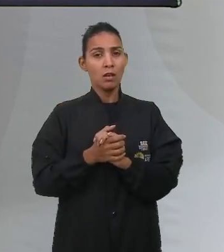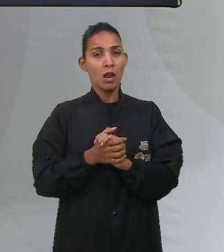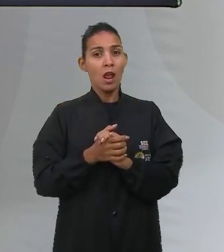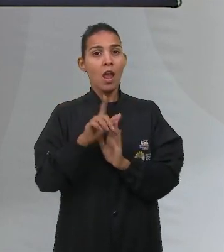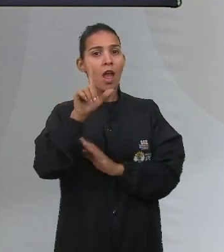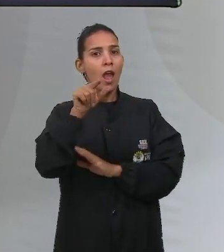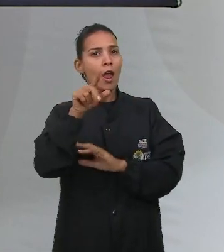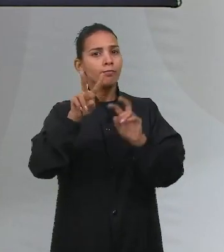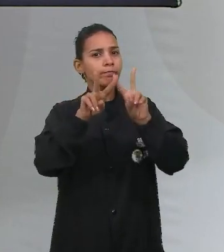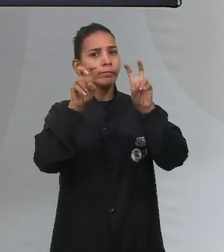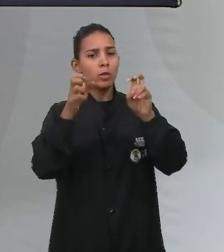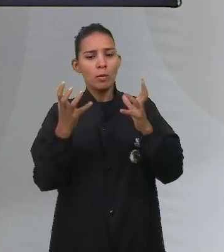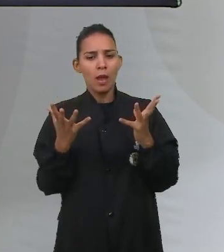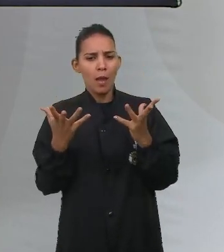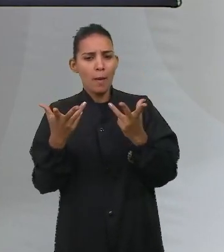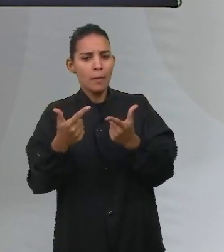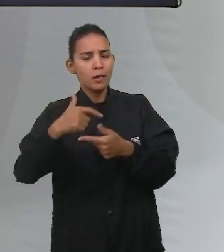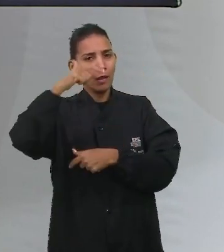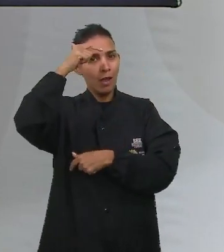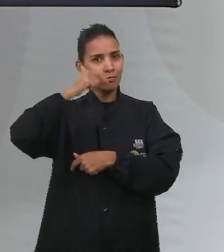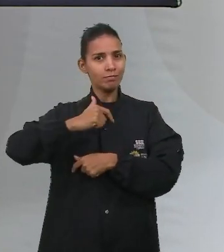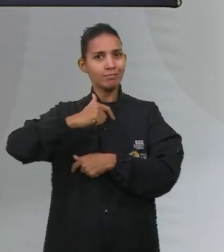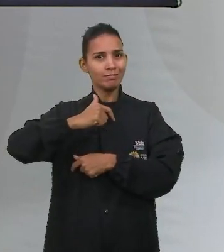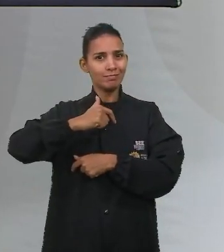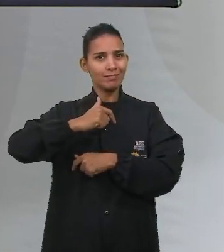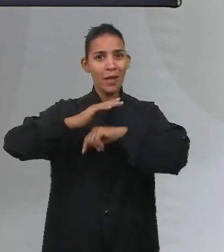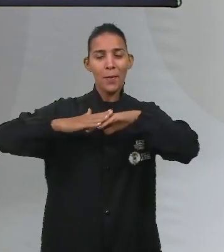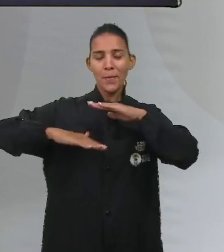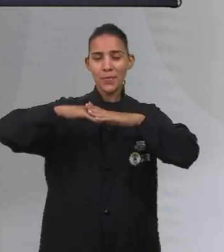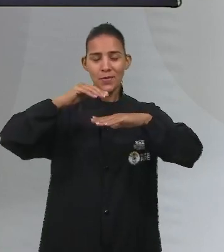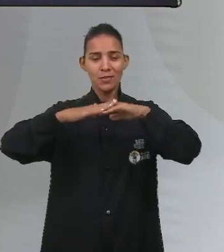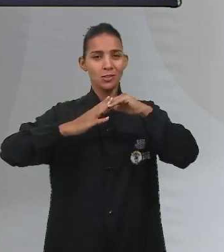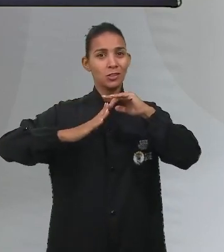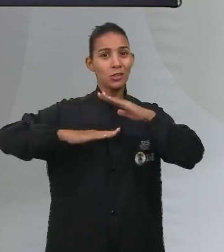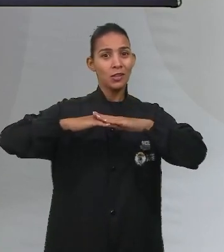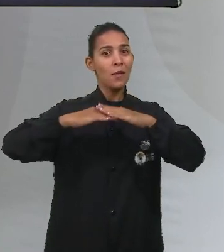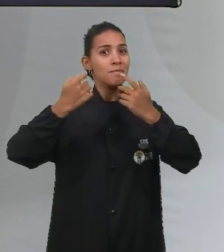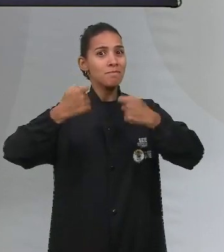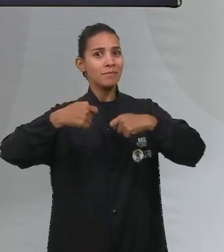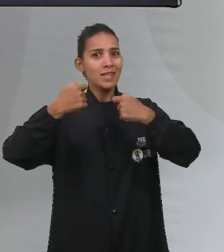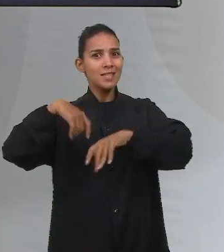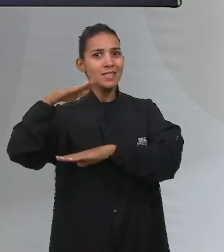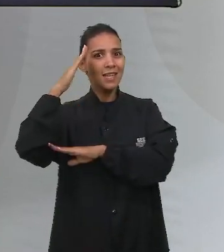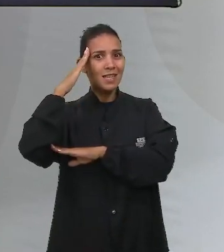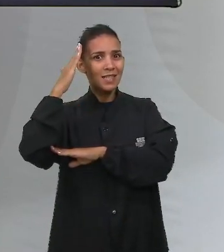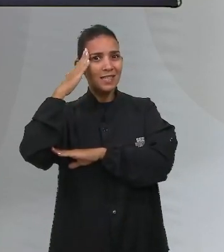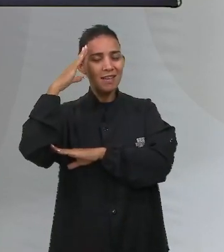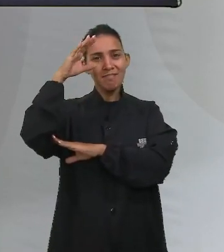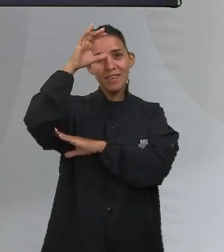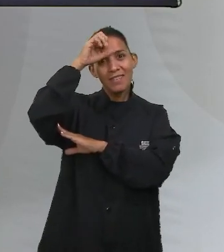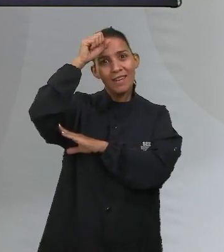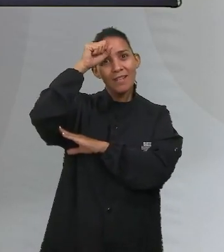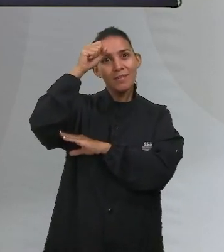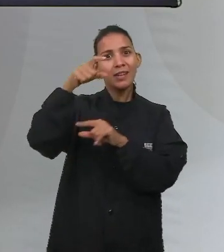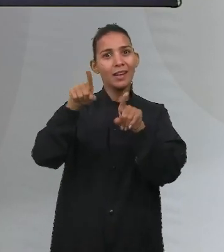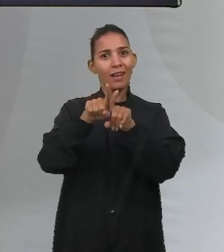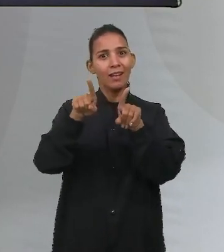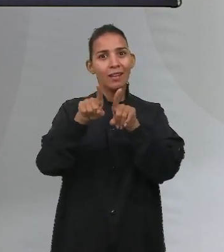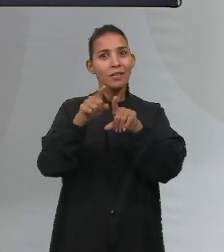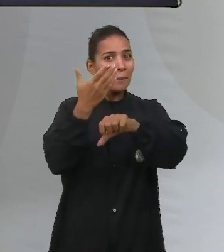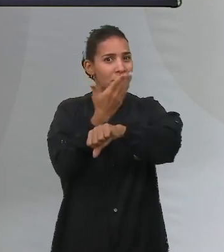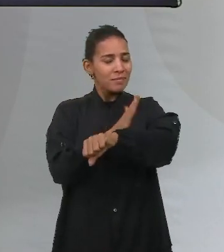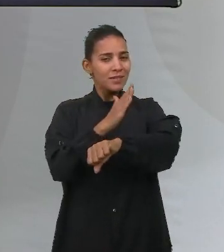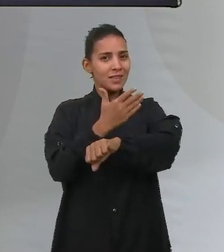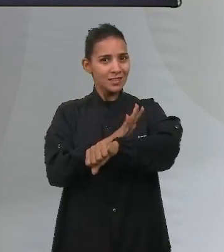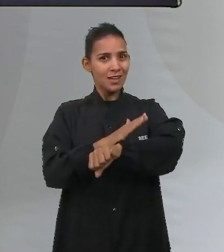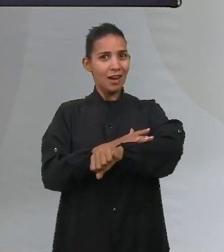habilidades e competências pessoais, que o profissional ele tem que saber exercer, né? Ou seja, ele tem que